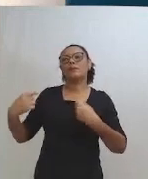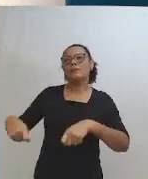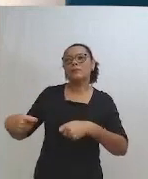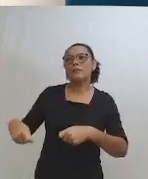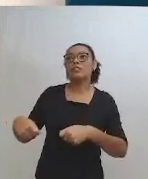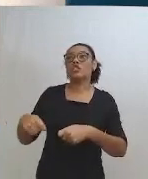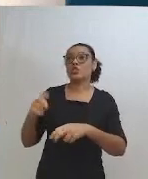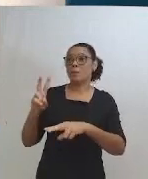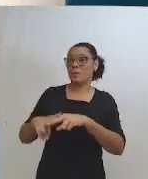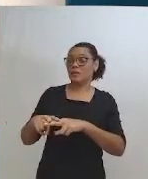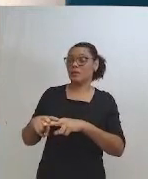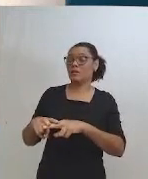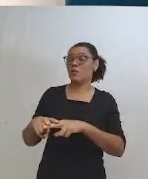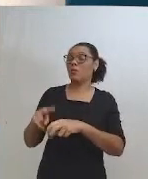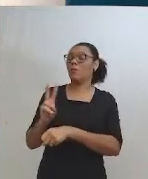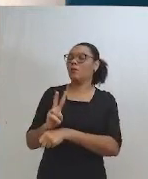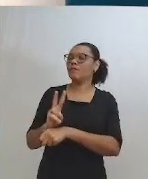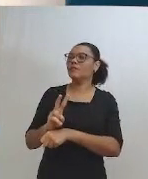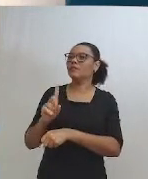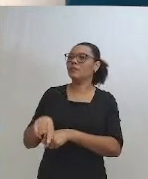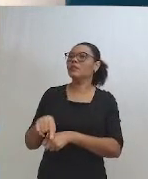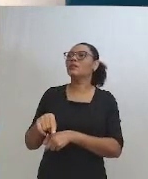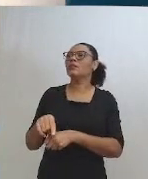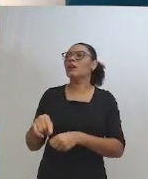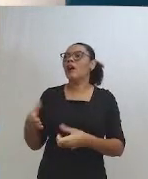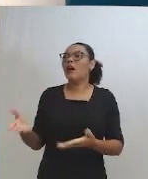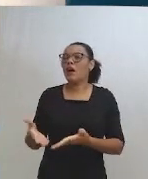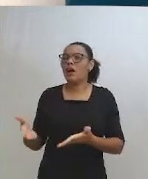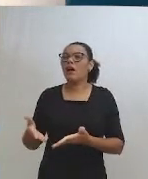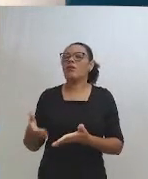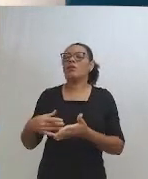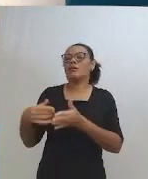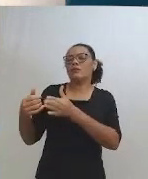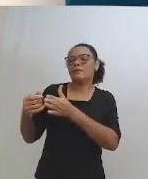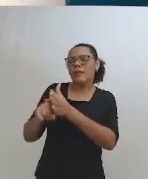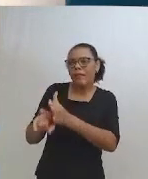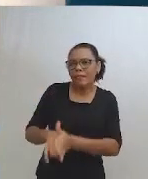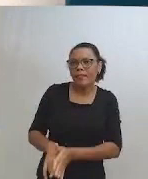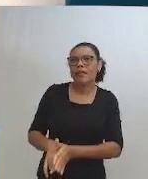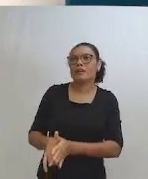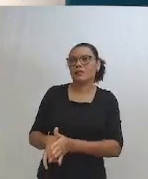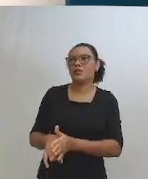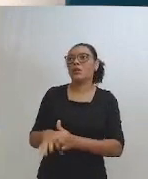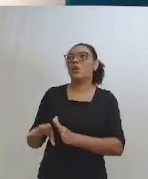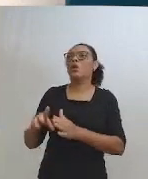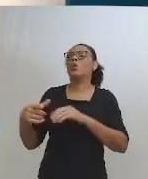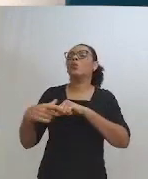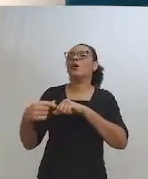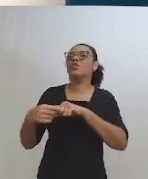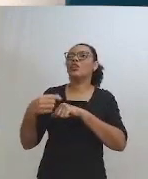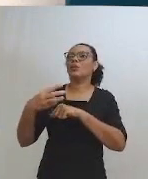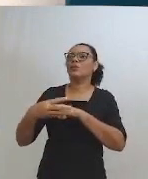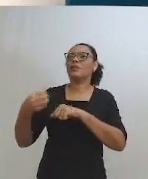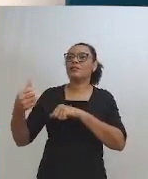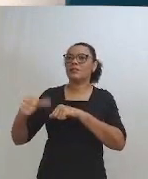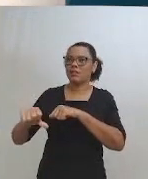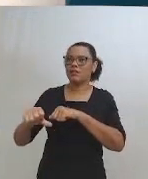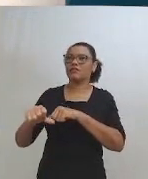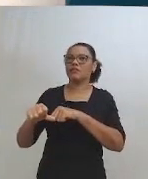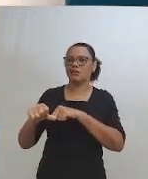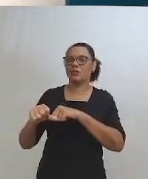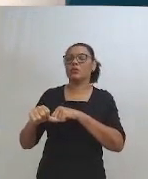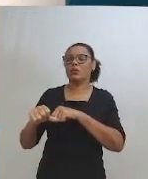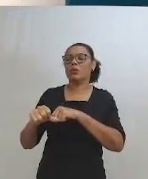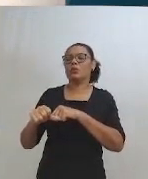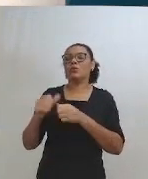revelam suficientes por hora para o caso de análise as medidas previstas no artigo 319 do Código de Processo Penal. No mais, a jurisprudência dessa